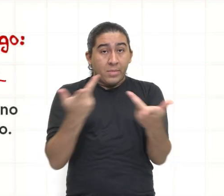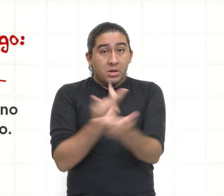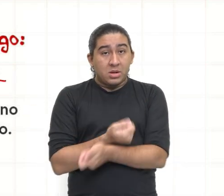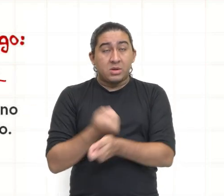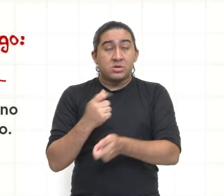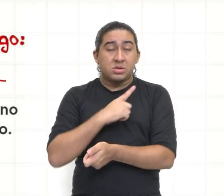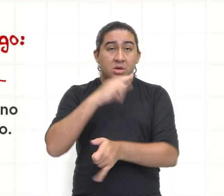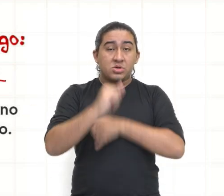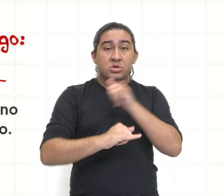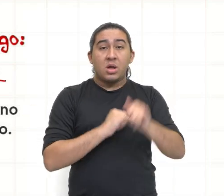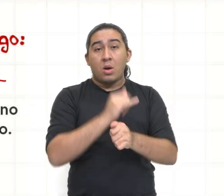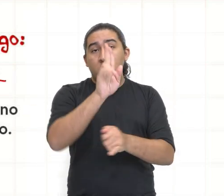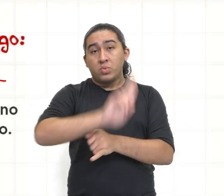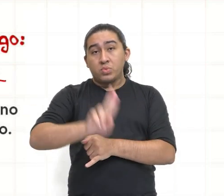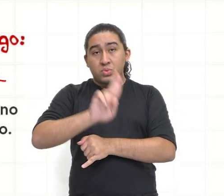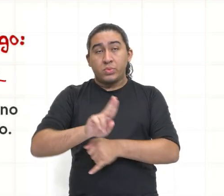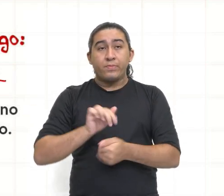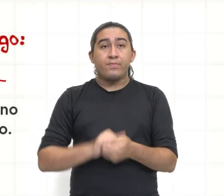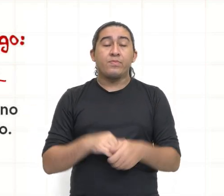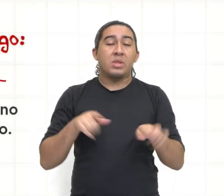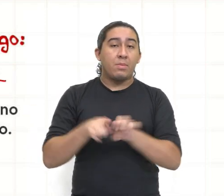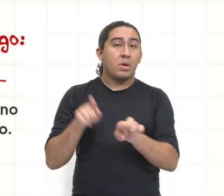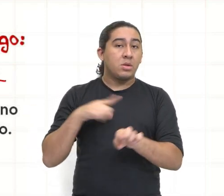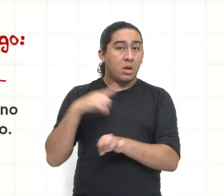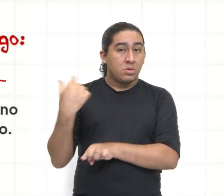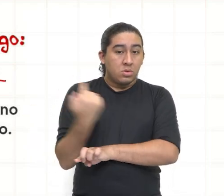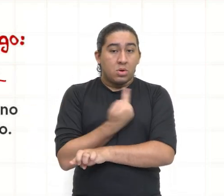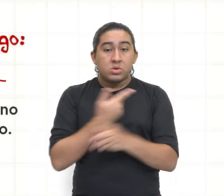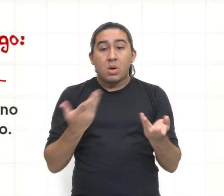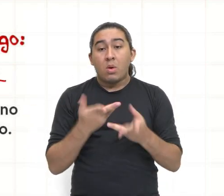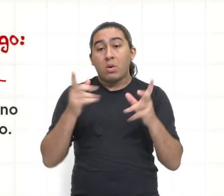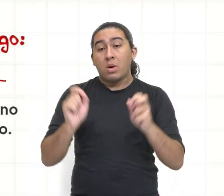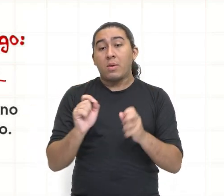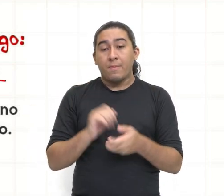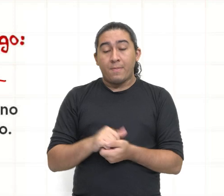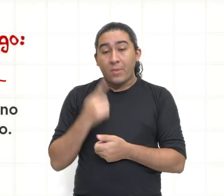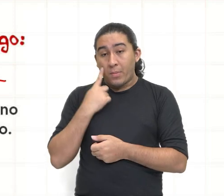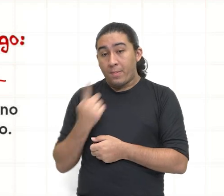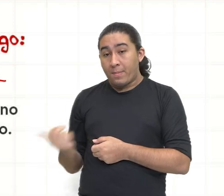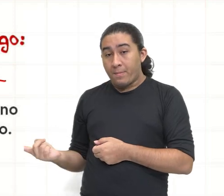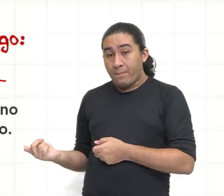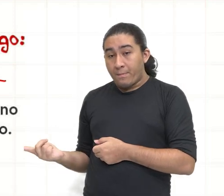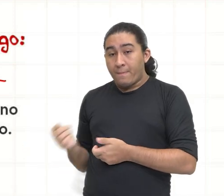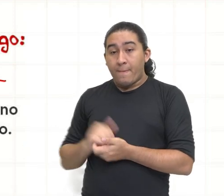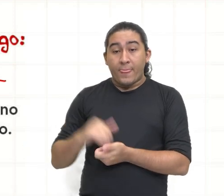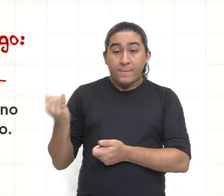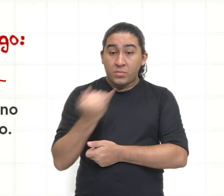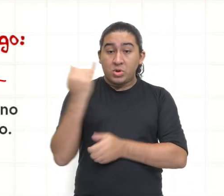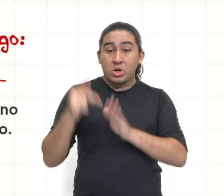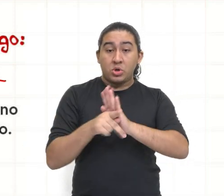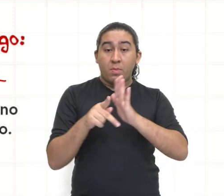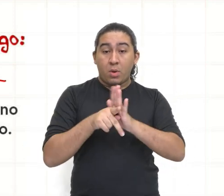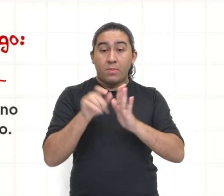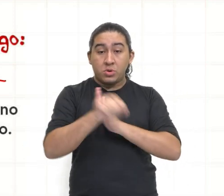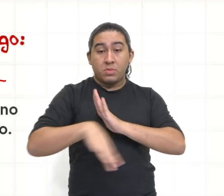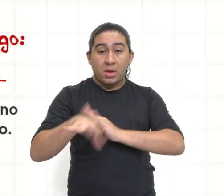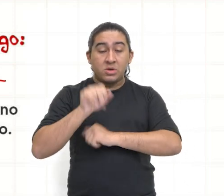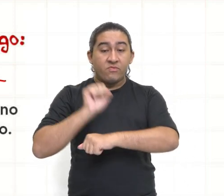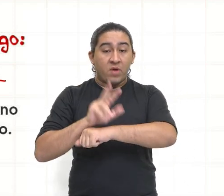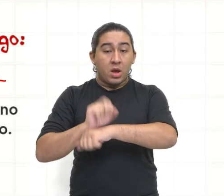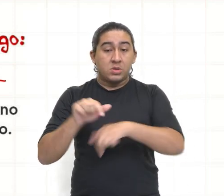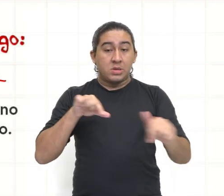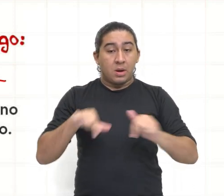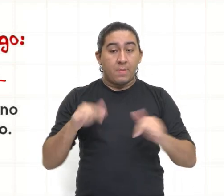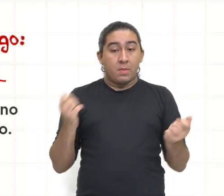habilidades digitais e vão estar se tornando cada vez mais essencial no mercado de trabalho. Atualmente,